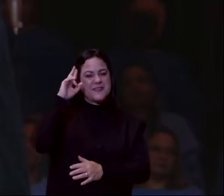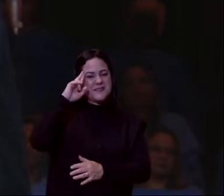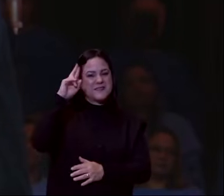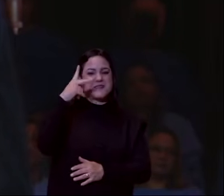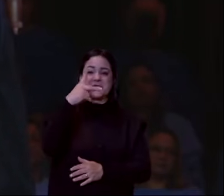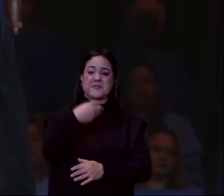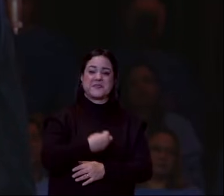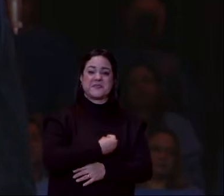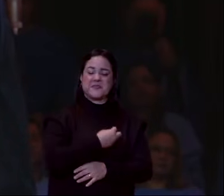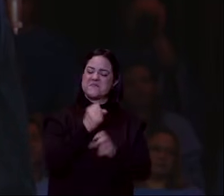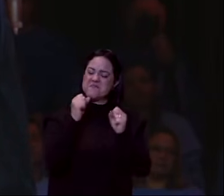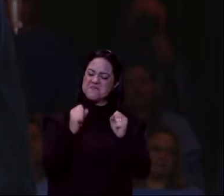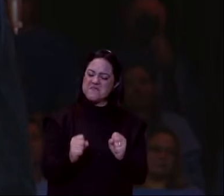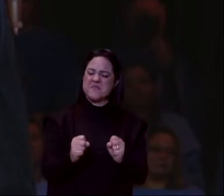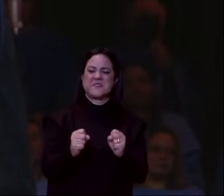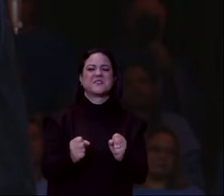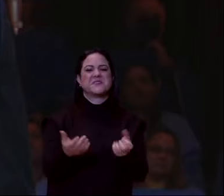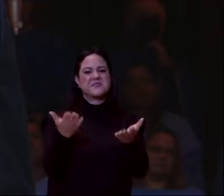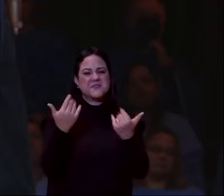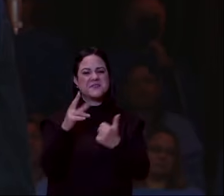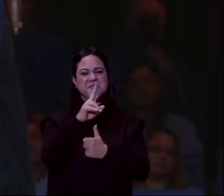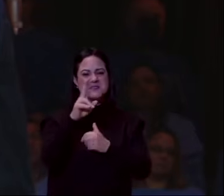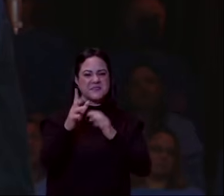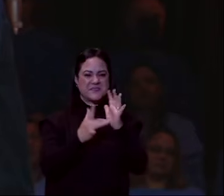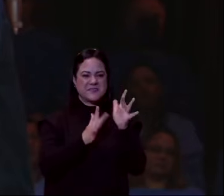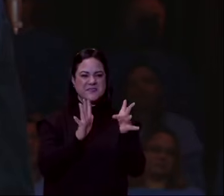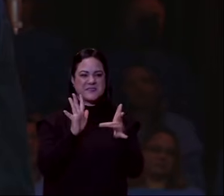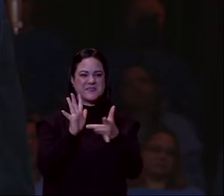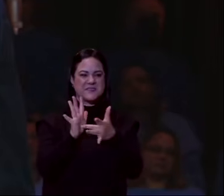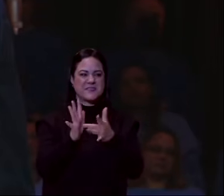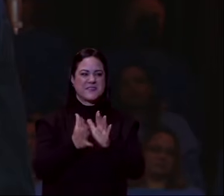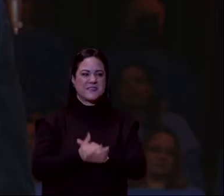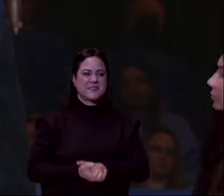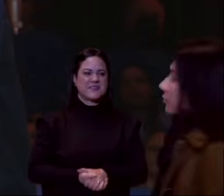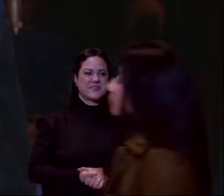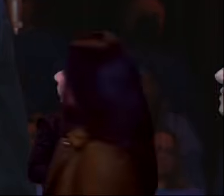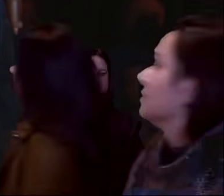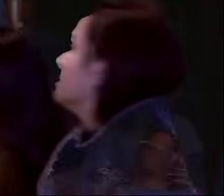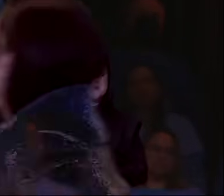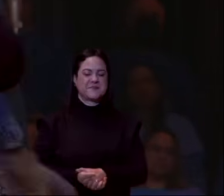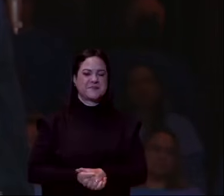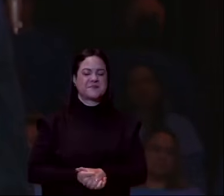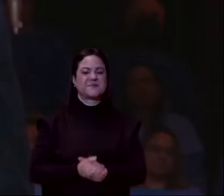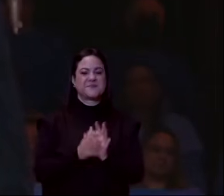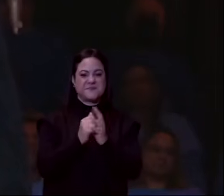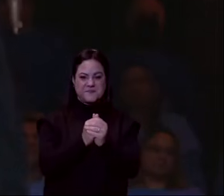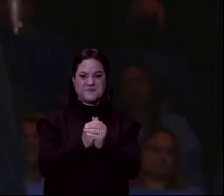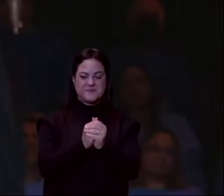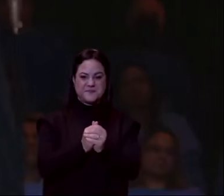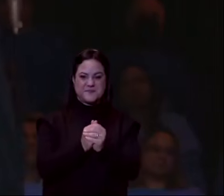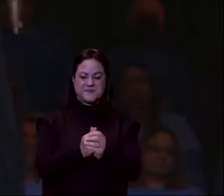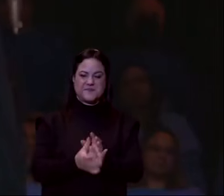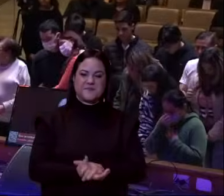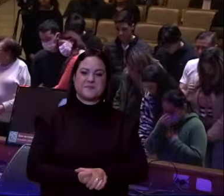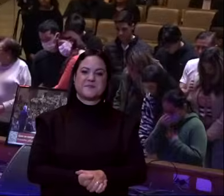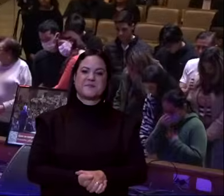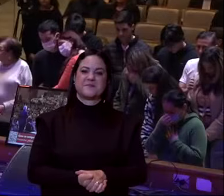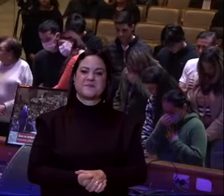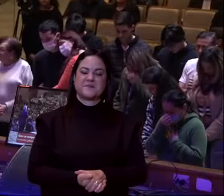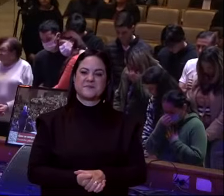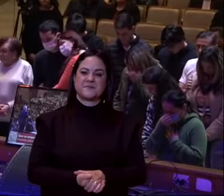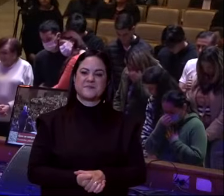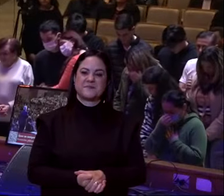vida. Pode vir. Em nome de Jesus. Em nome de Jesus. Amém.